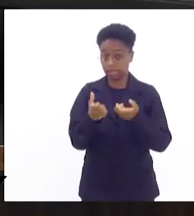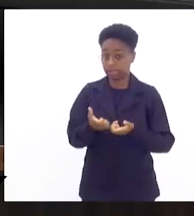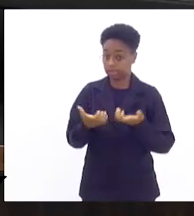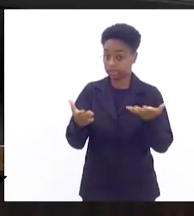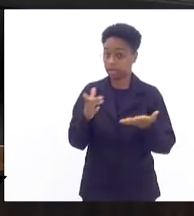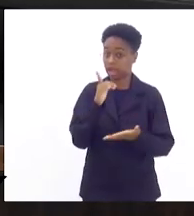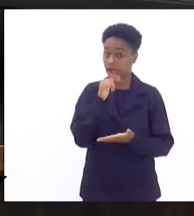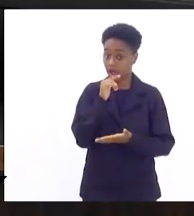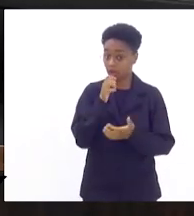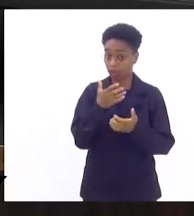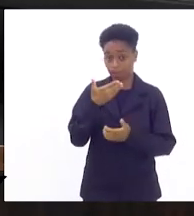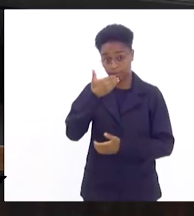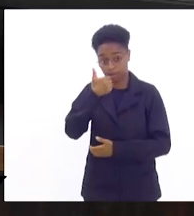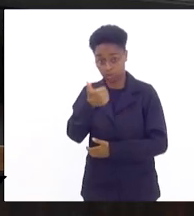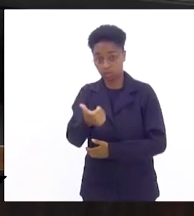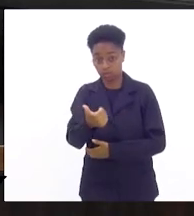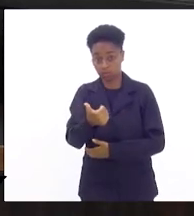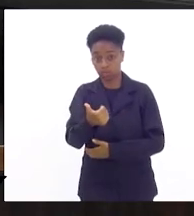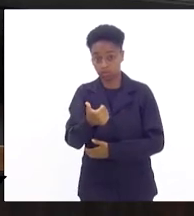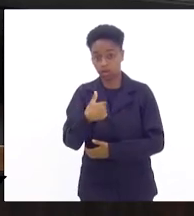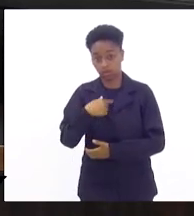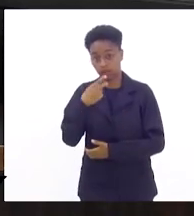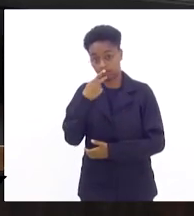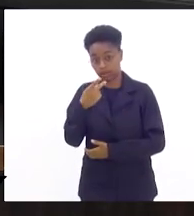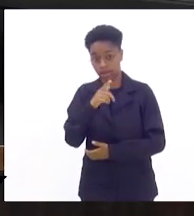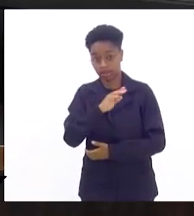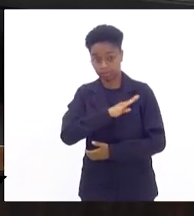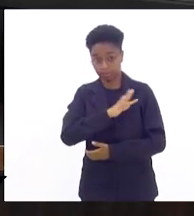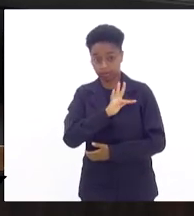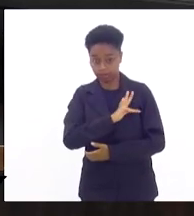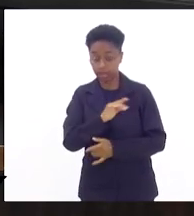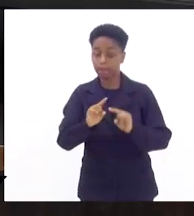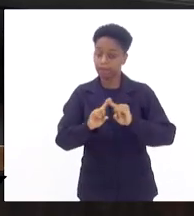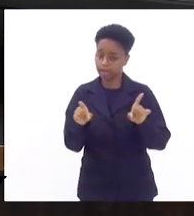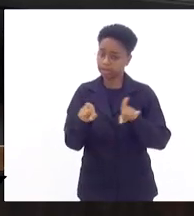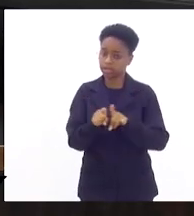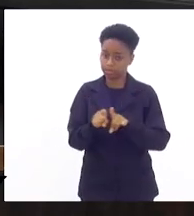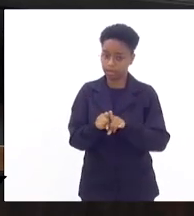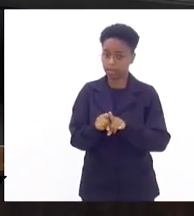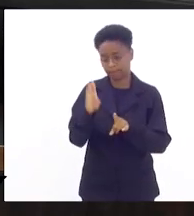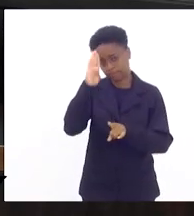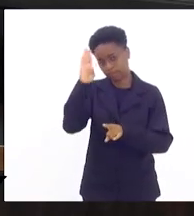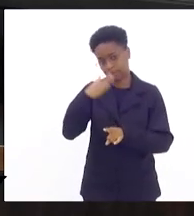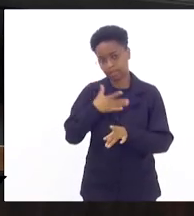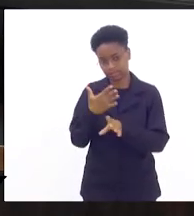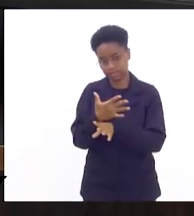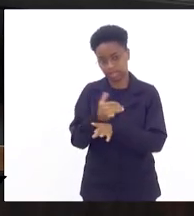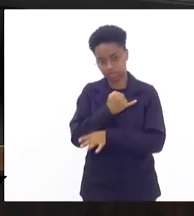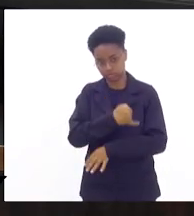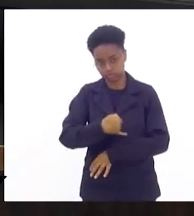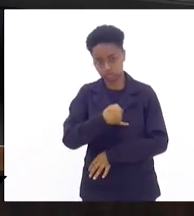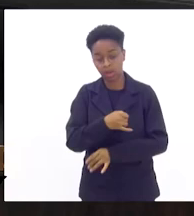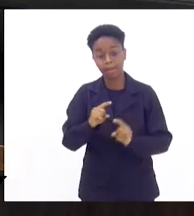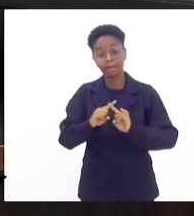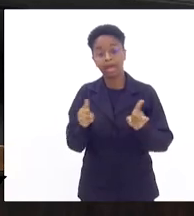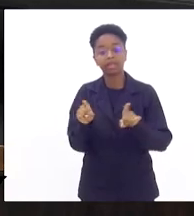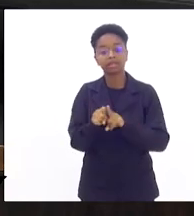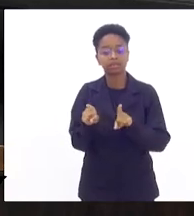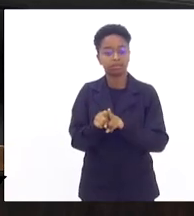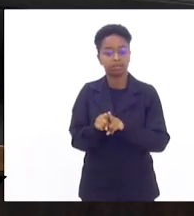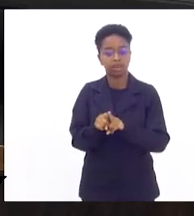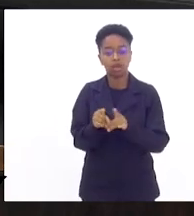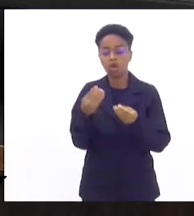do abastecimento de água. Eu vou falar aqui pela Baixada Fluminense, mas também, principalmente, pela minha cidade, São João de Meriti. E